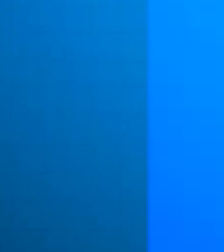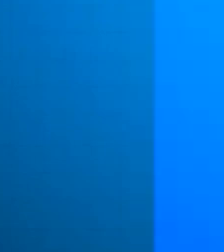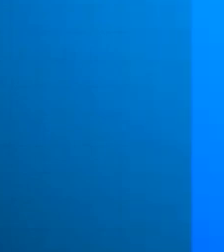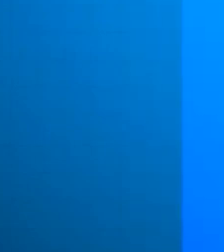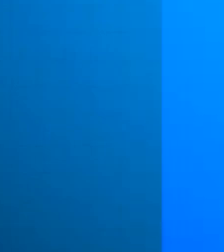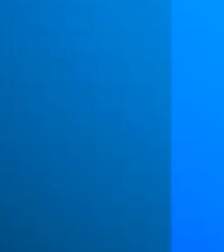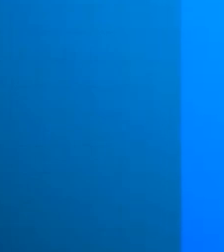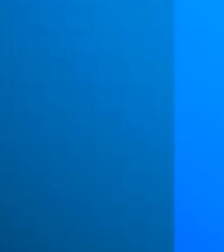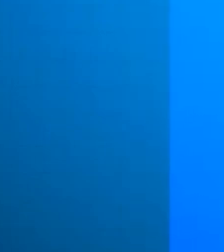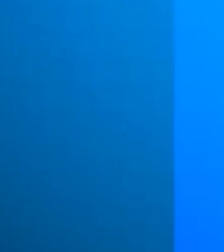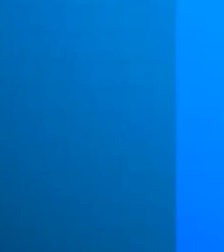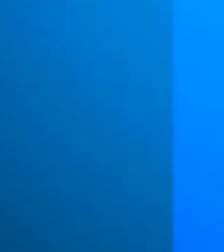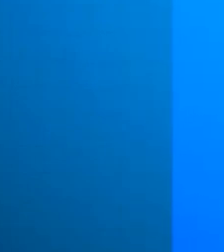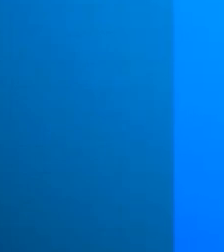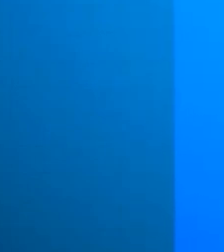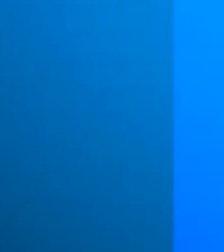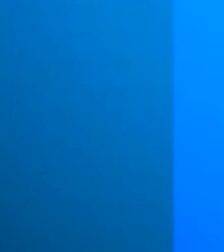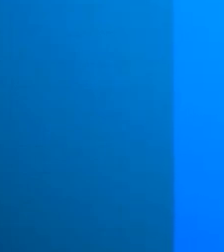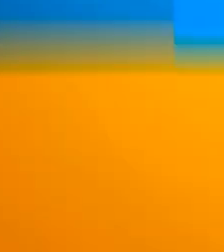Oi